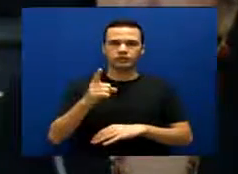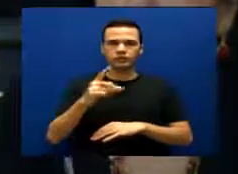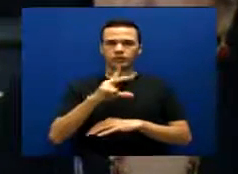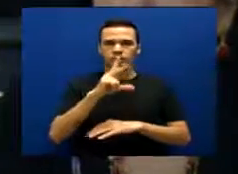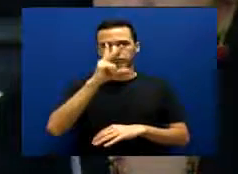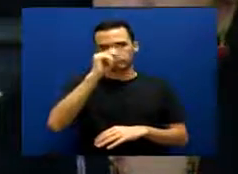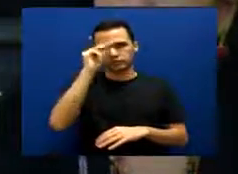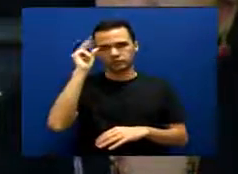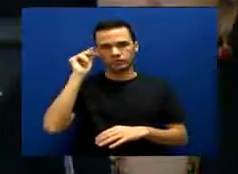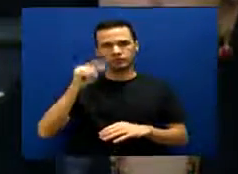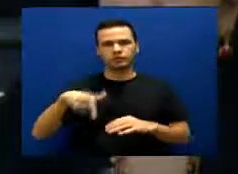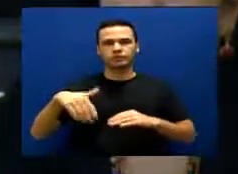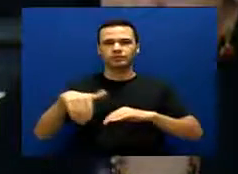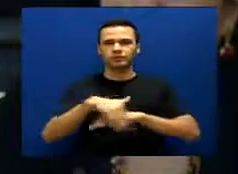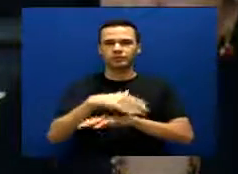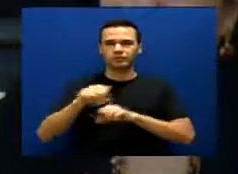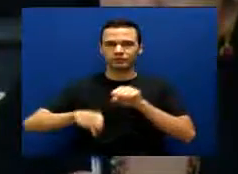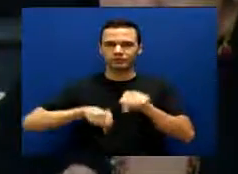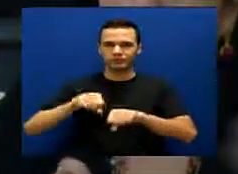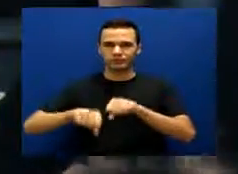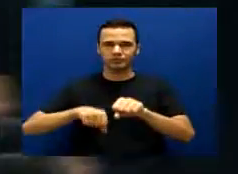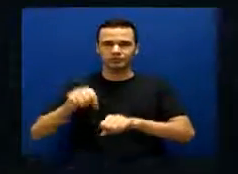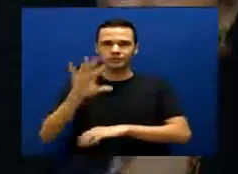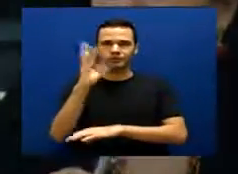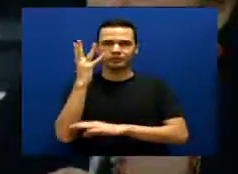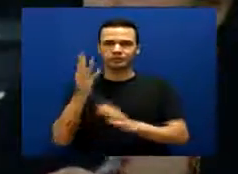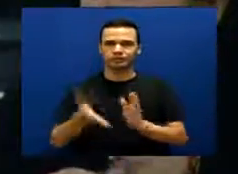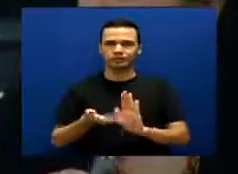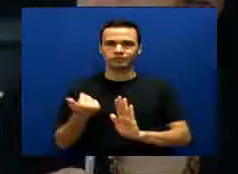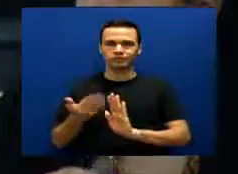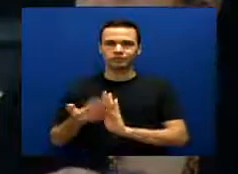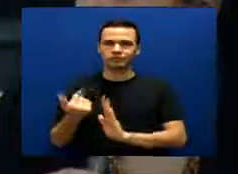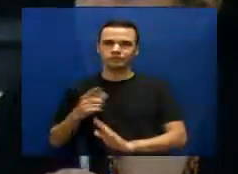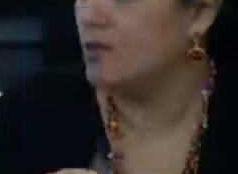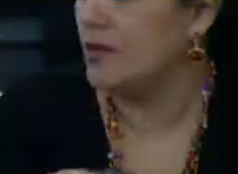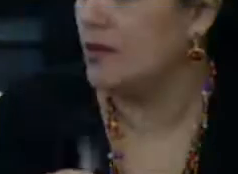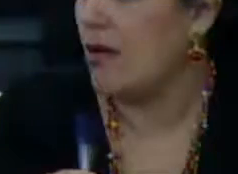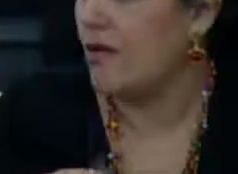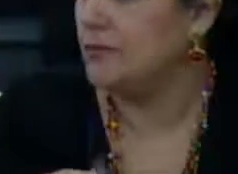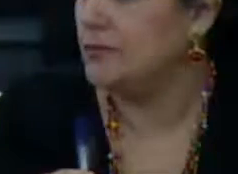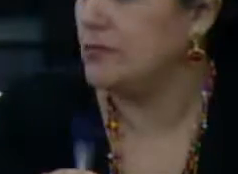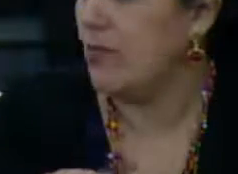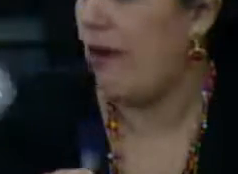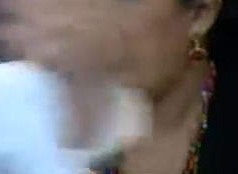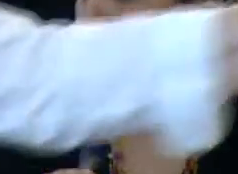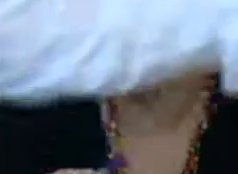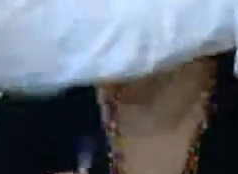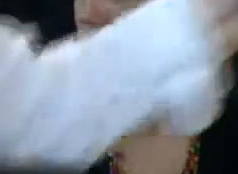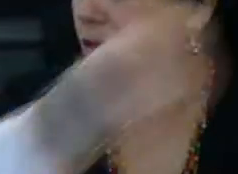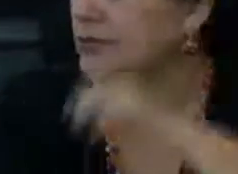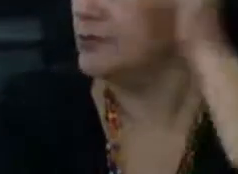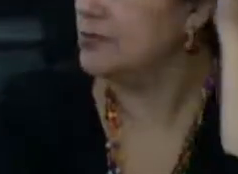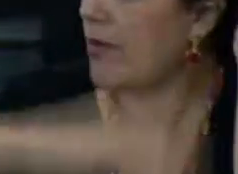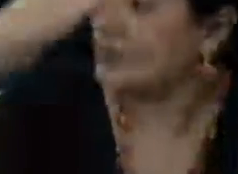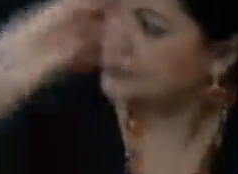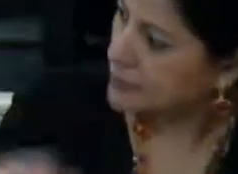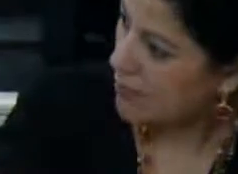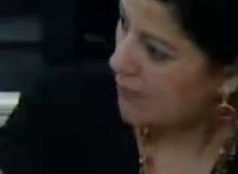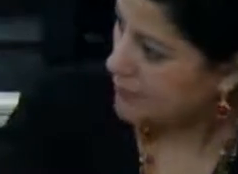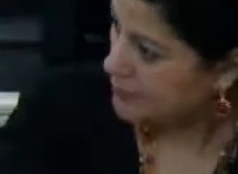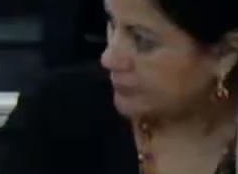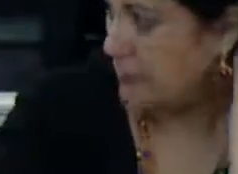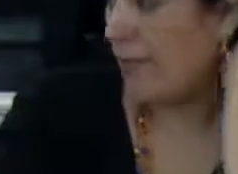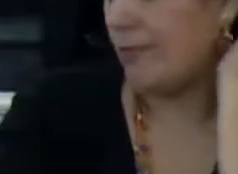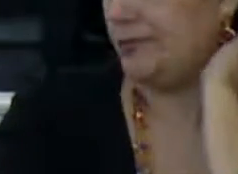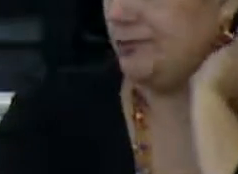de bicicleta, tirou outra parte das árvores. Hoje tem três, eram assim, 30 desse lado, 30 do